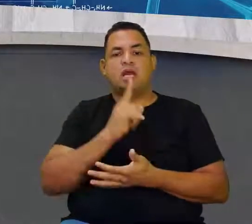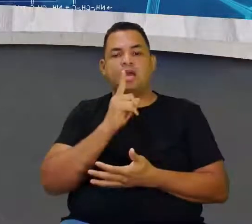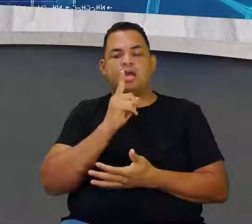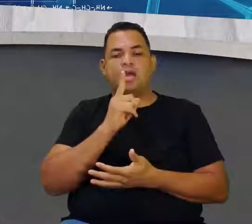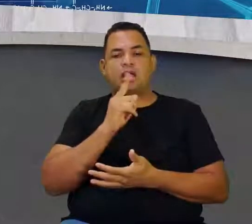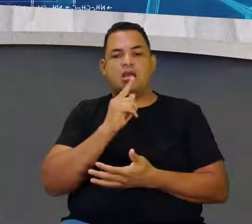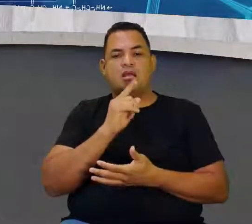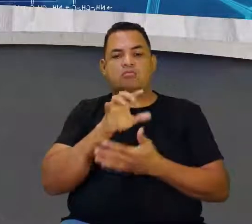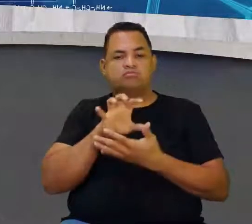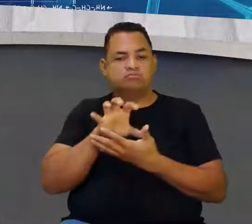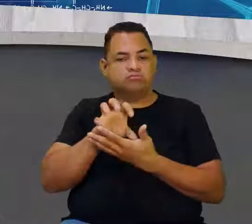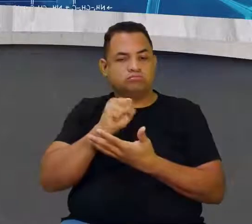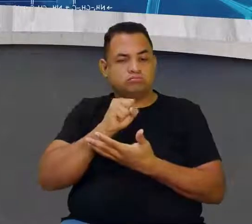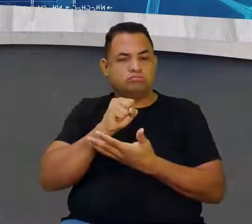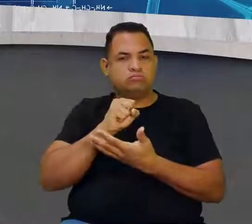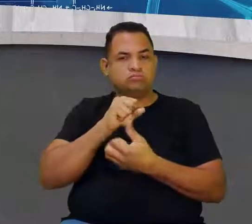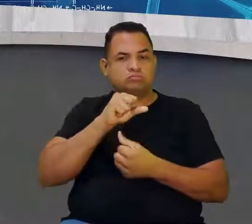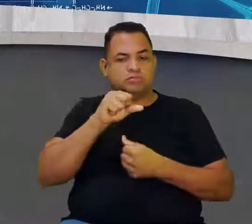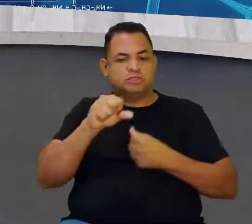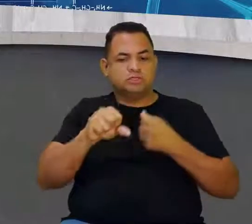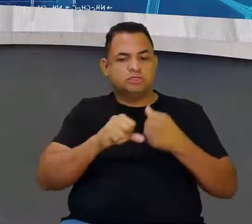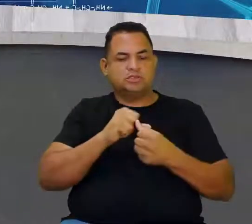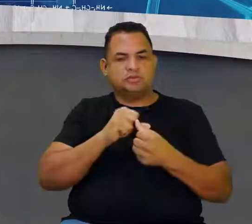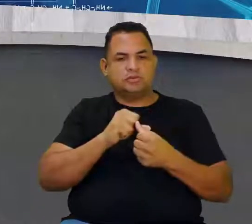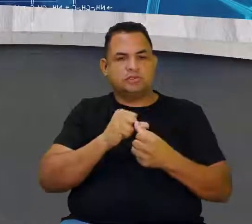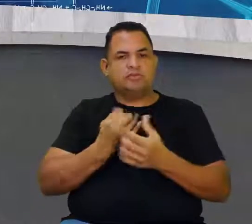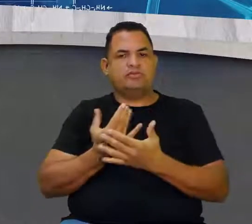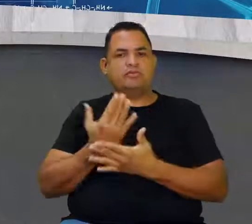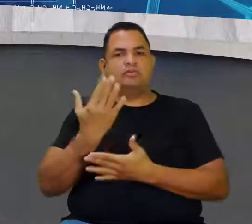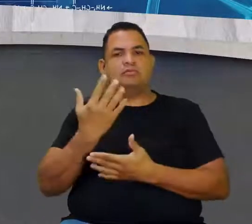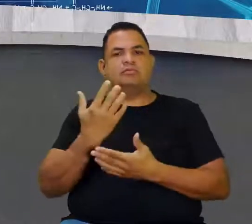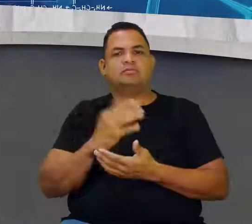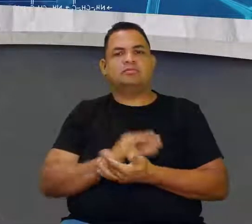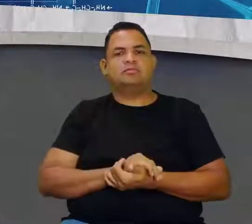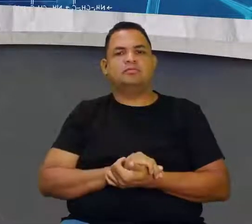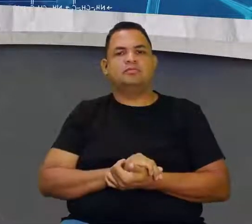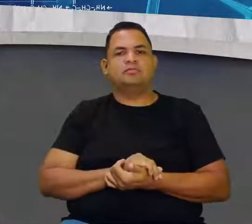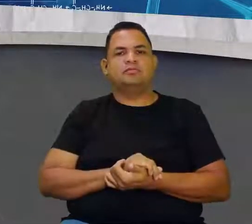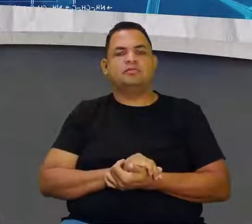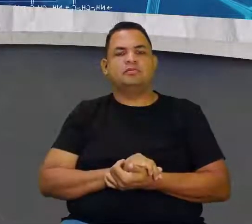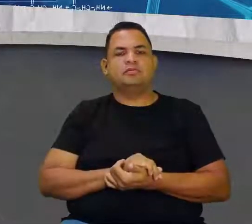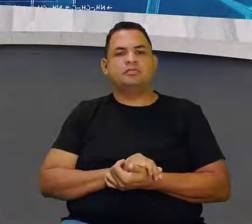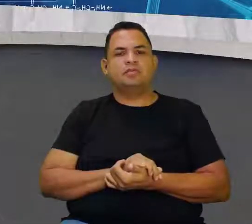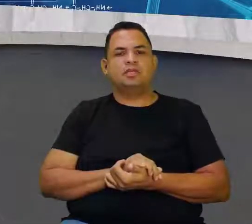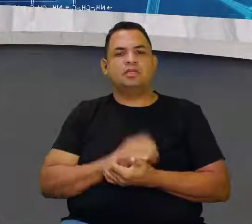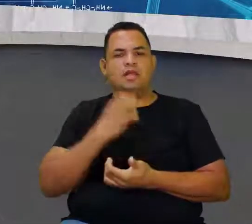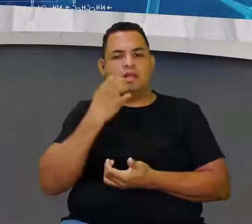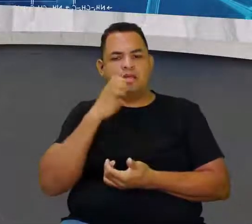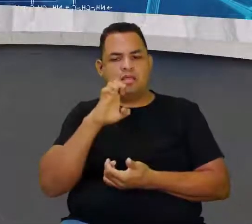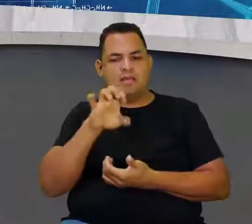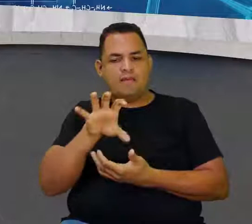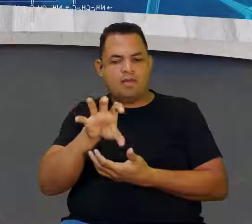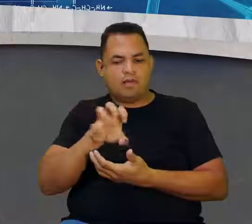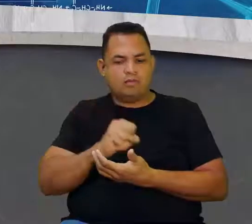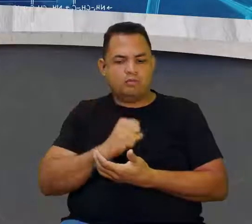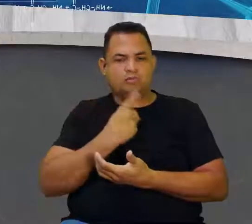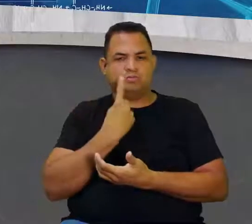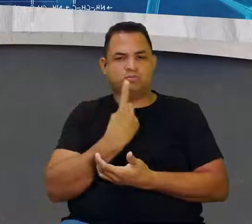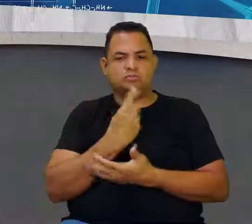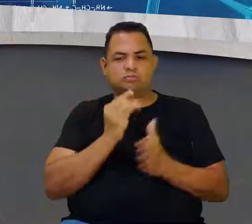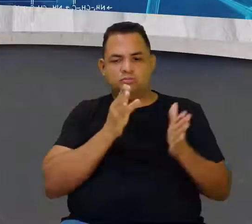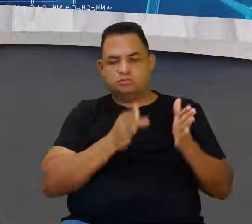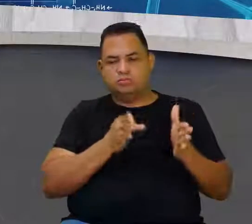água absorveu para se transformar em vapor. Por isso que a energia absorvida na etapa